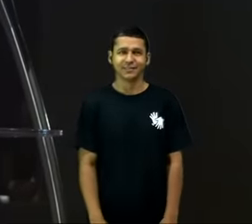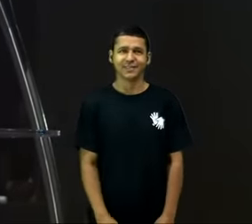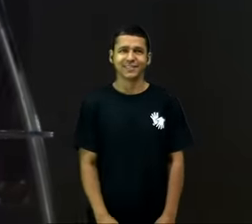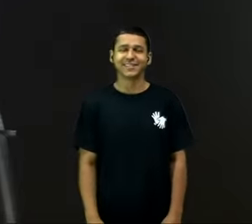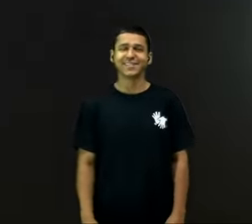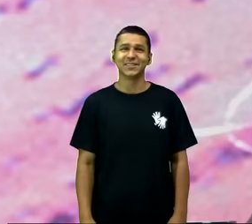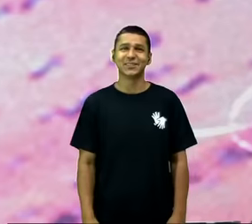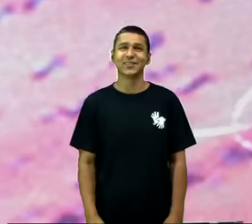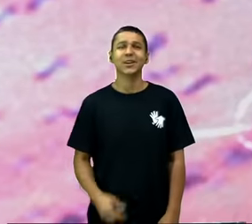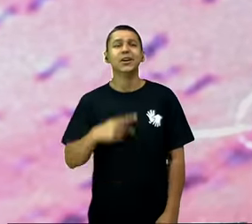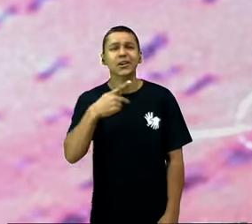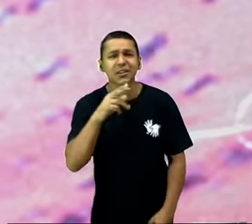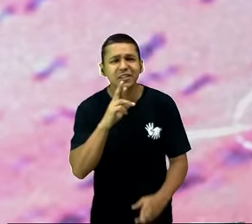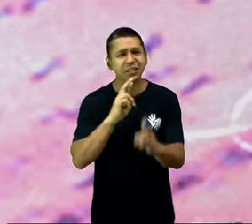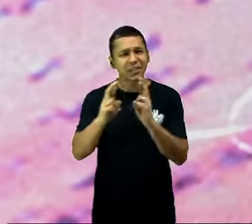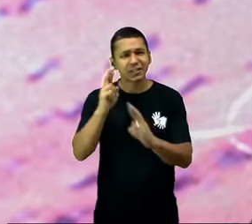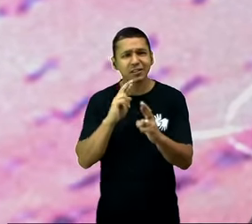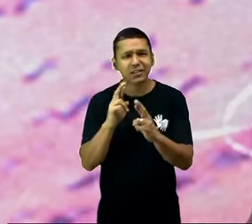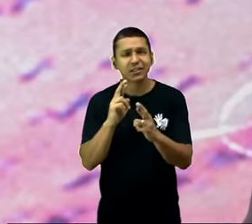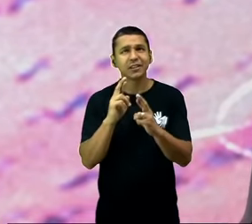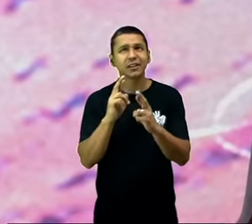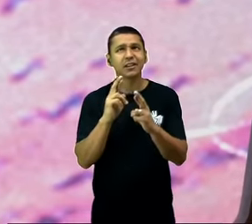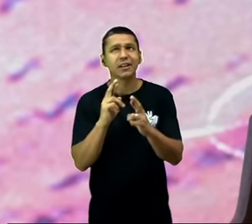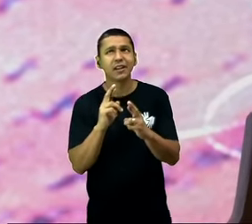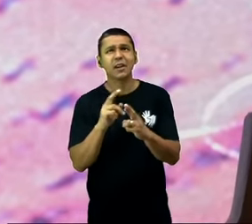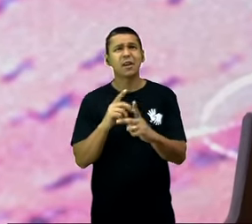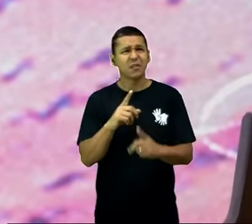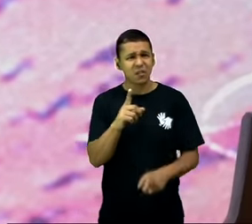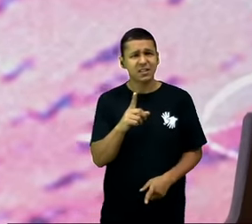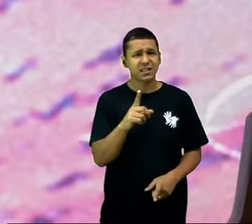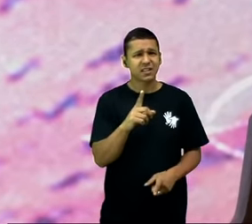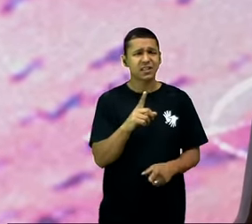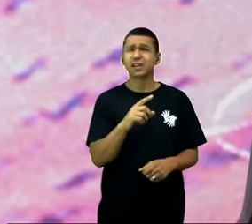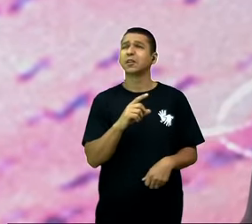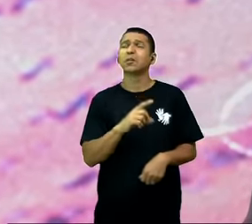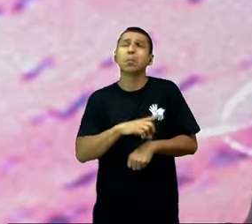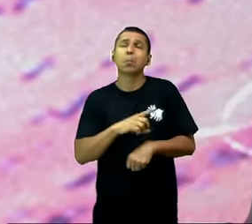O teu relacionamento, você não tem tempo mais para Deus.